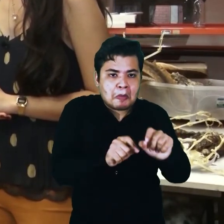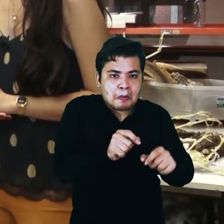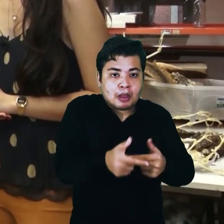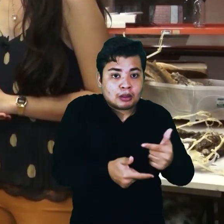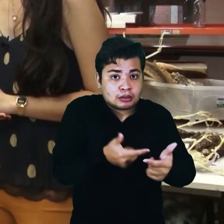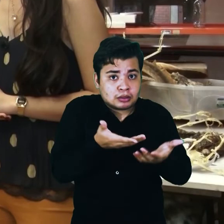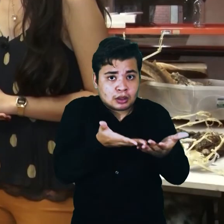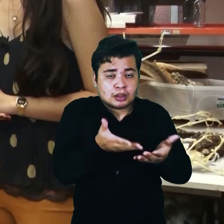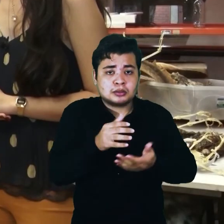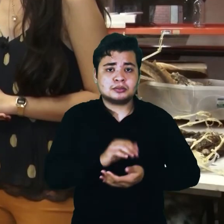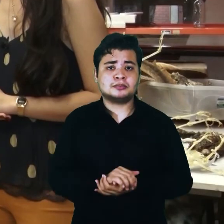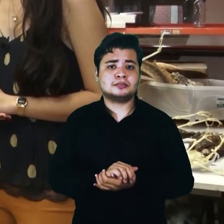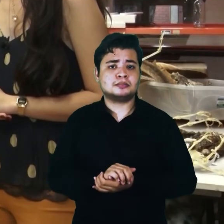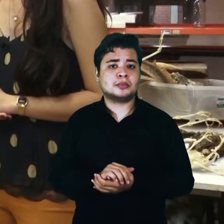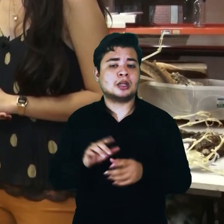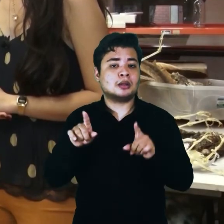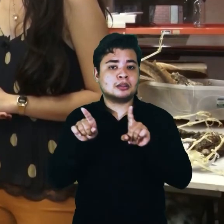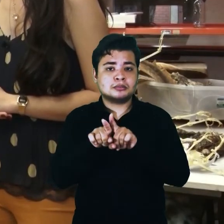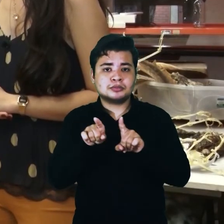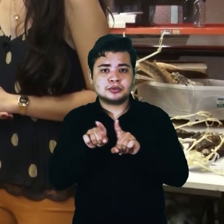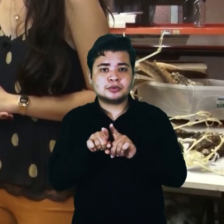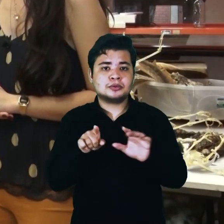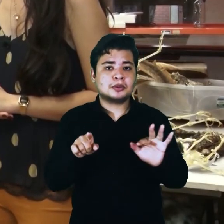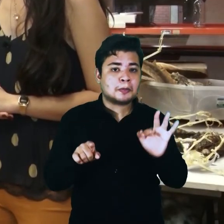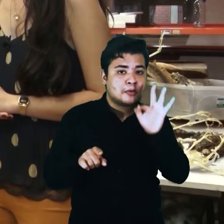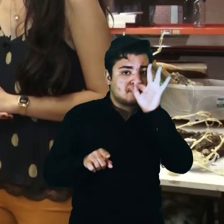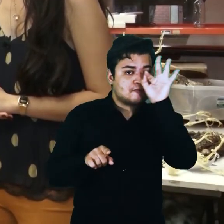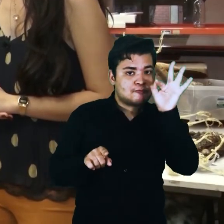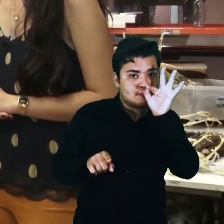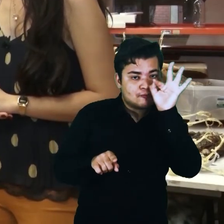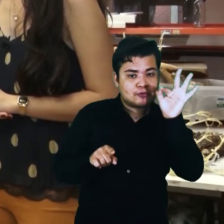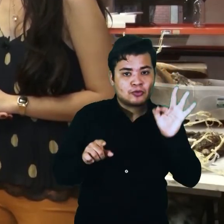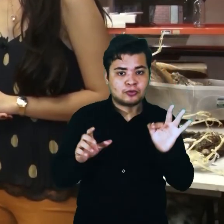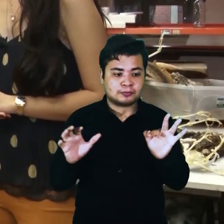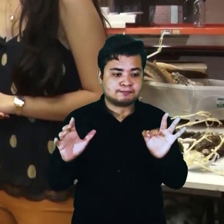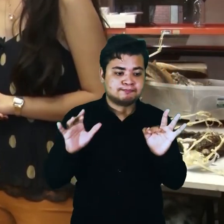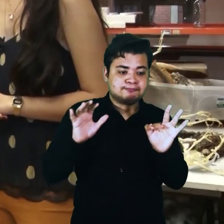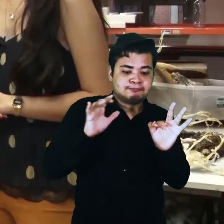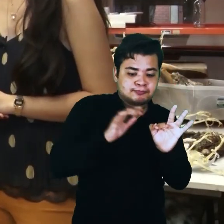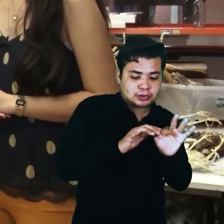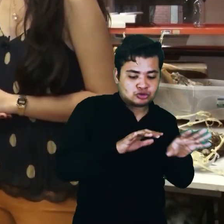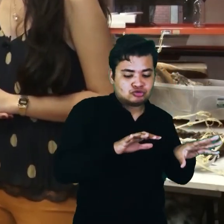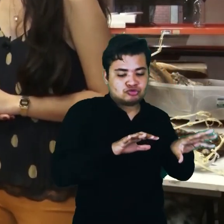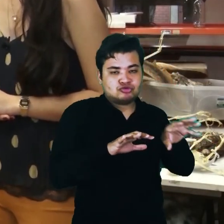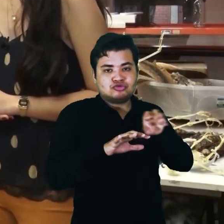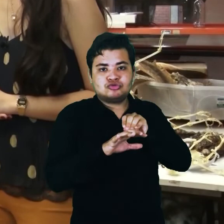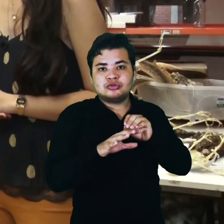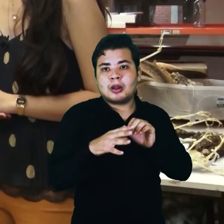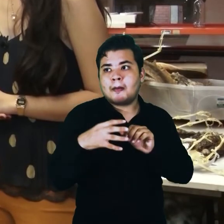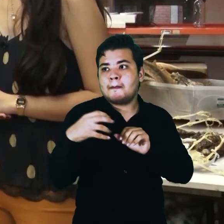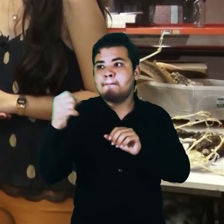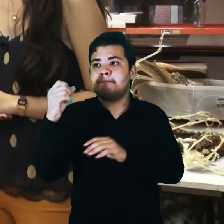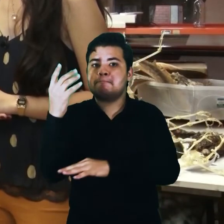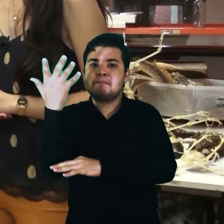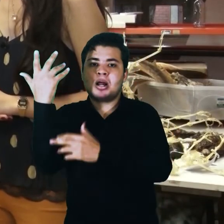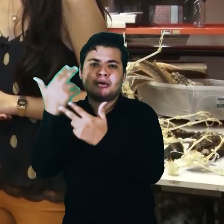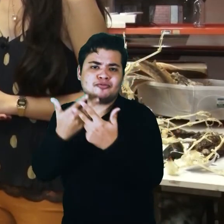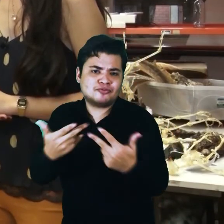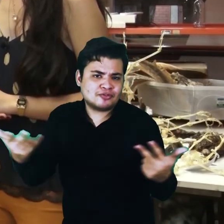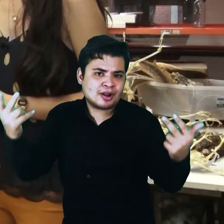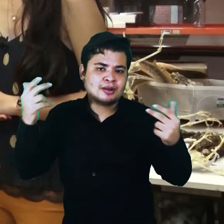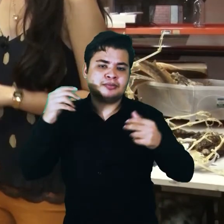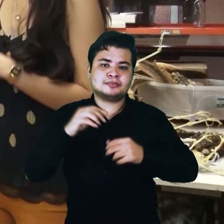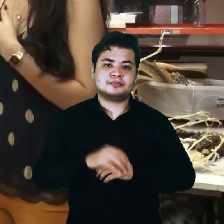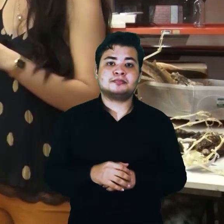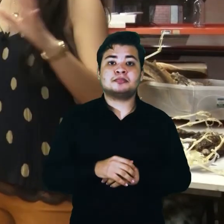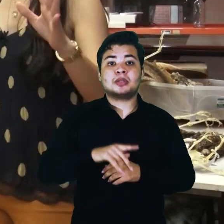polinizadores essenciais para a produção de frutos e até mesmo a produção agrícola. Então, nenhum ambiente está em equilíbrio sem a participação dos